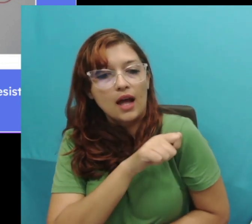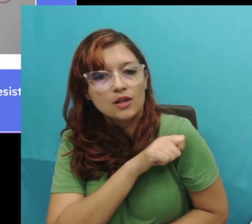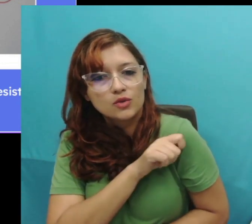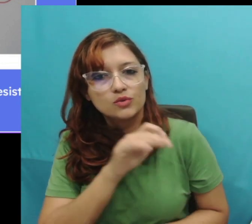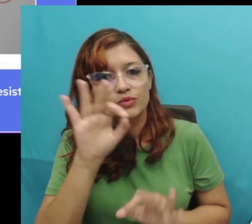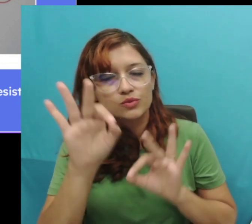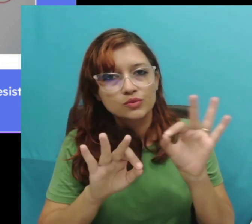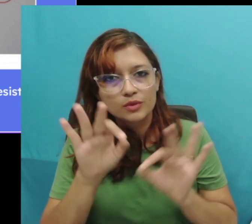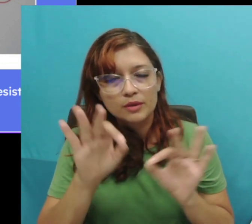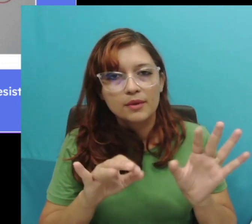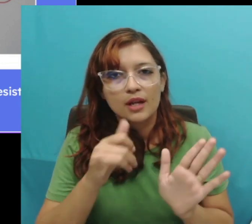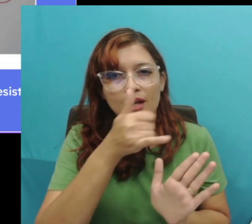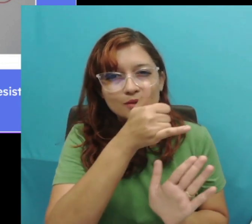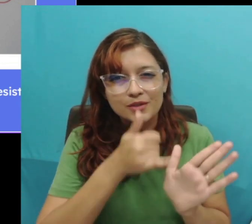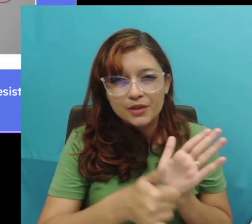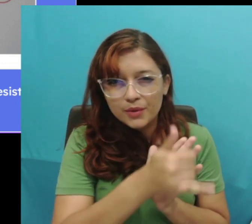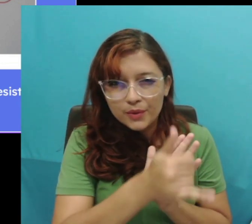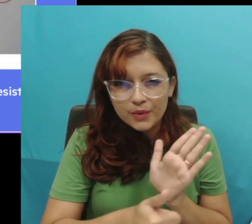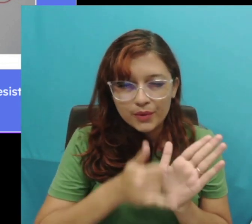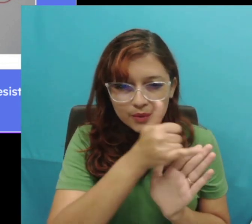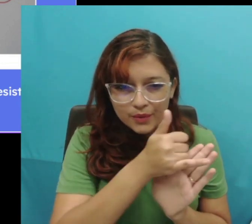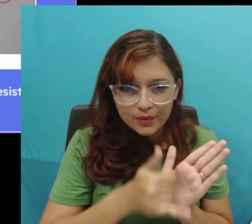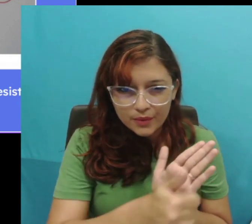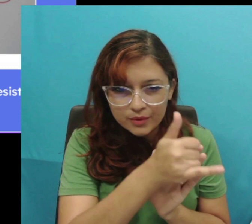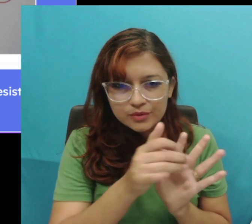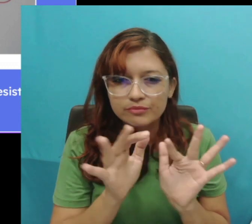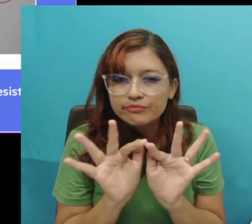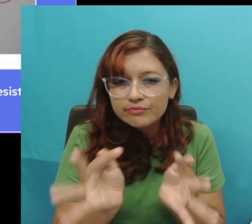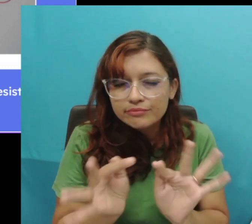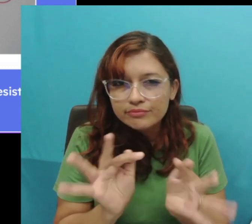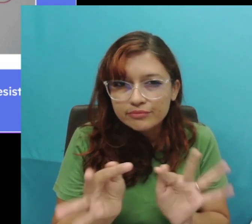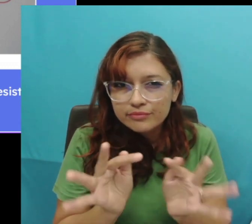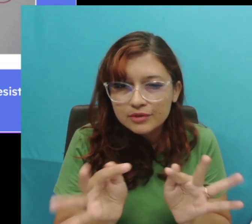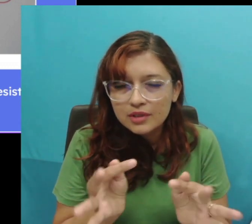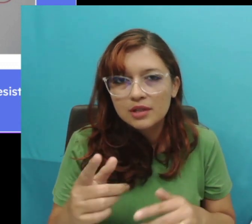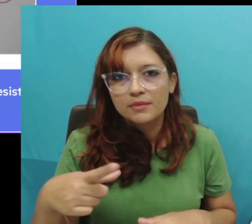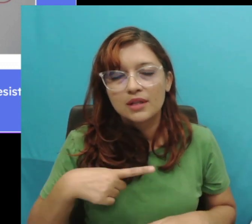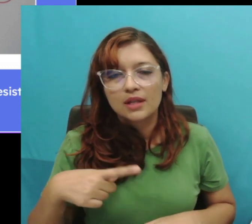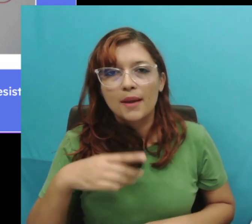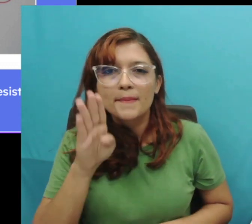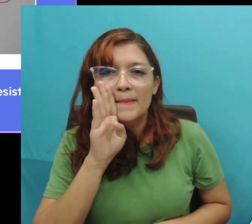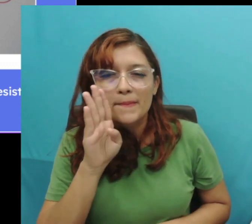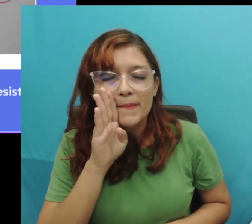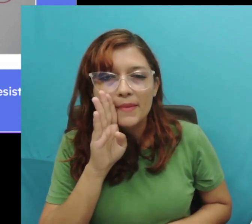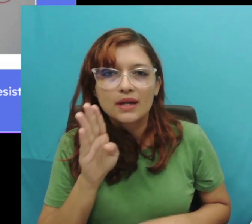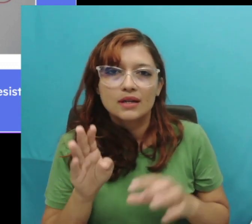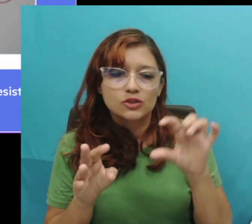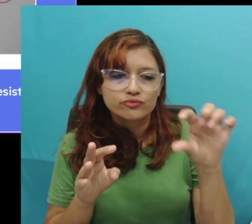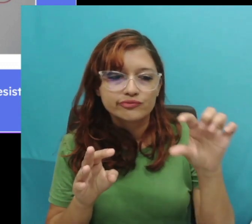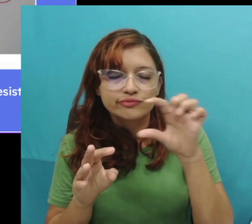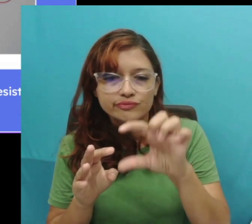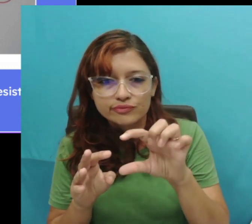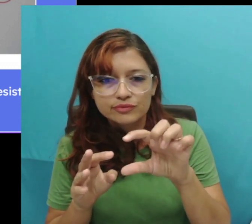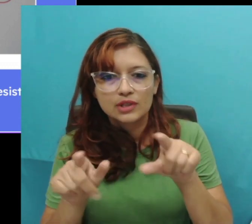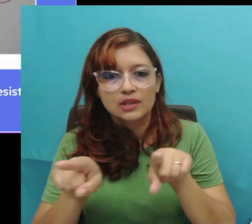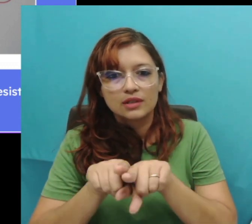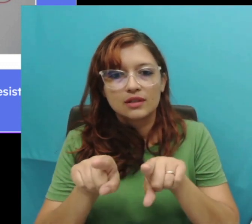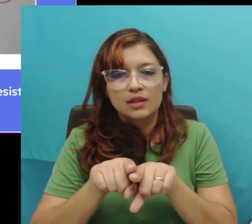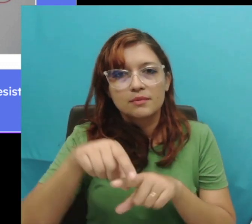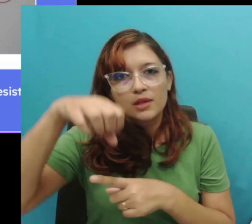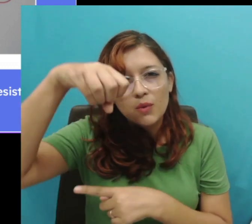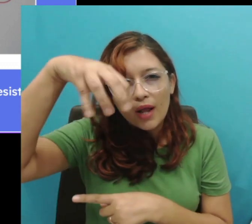O professor solicitou que eles montassem um circuito simples, usando